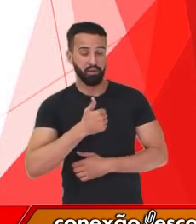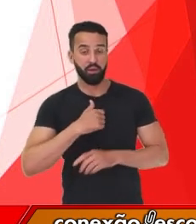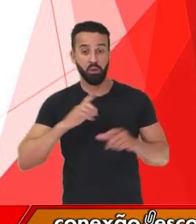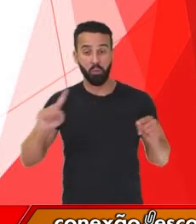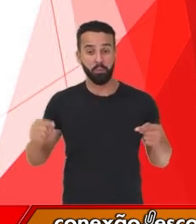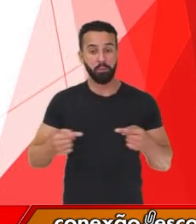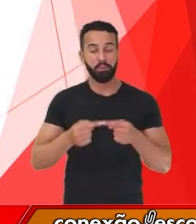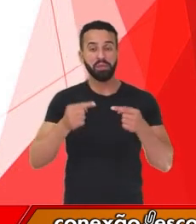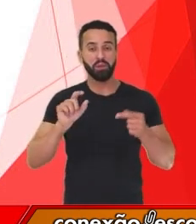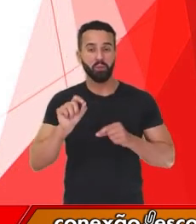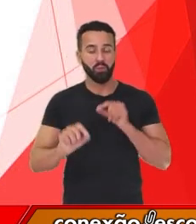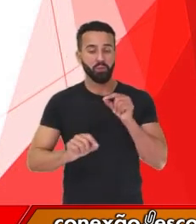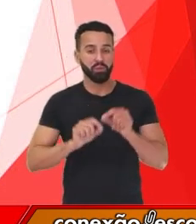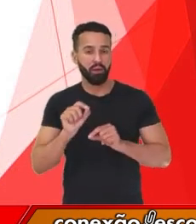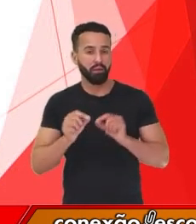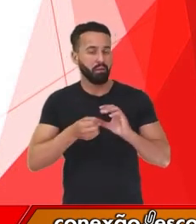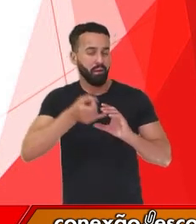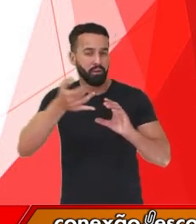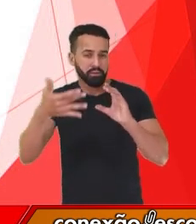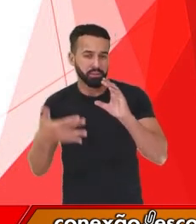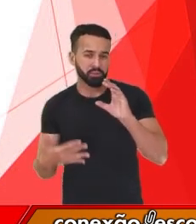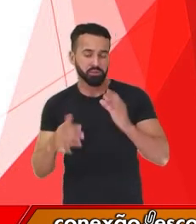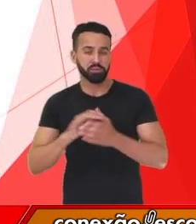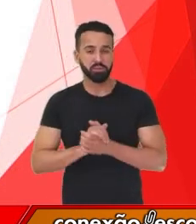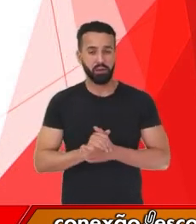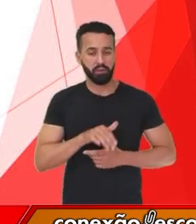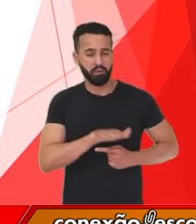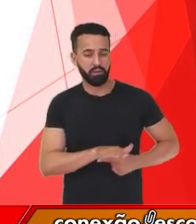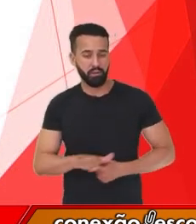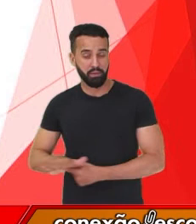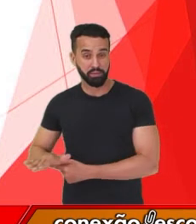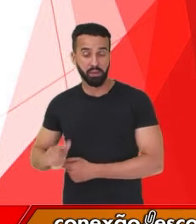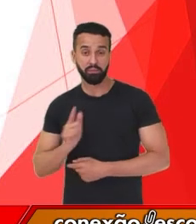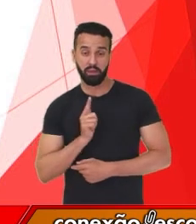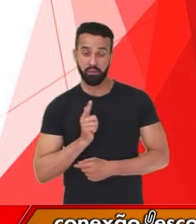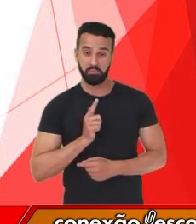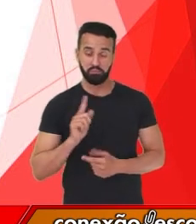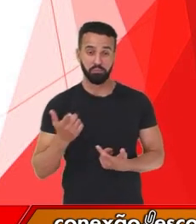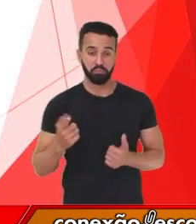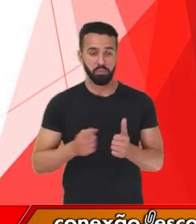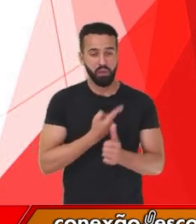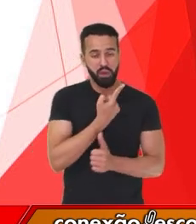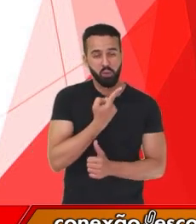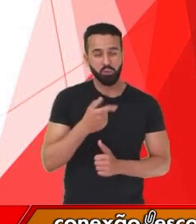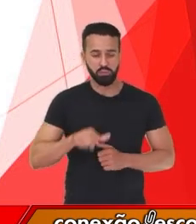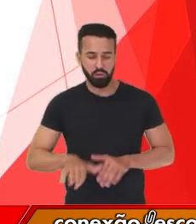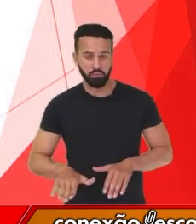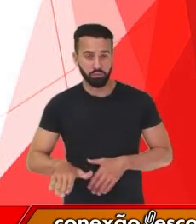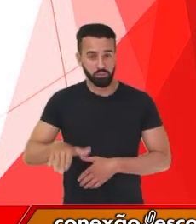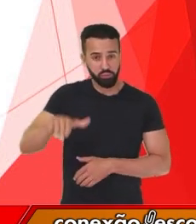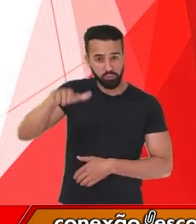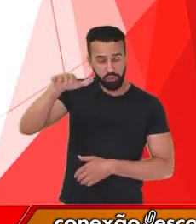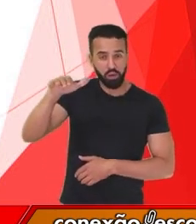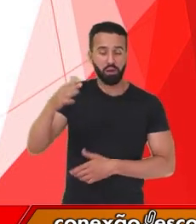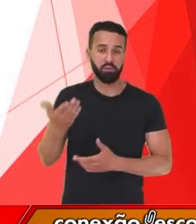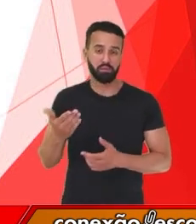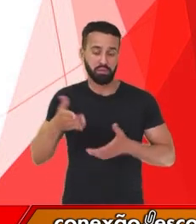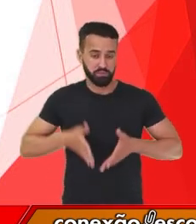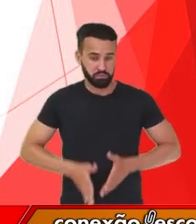relacionadas àquelas características que a criança apresenta já no processo de formação e